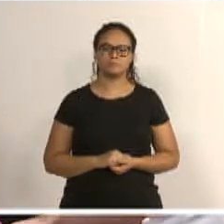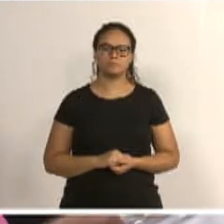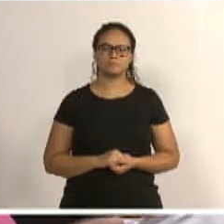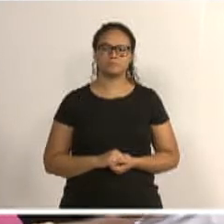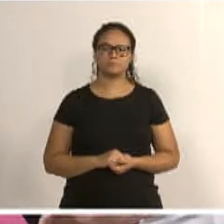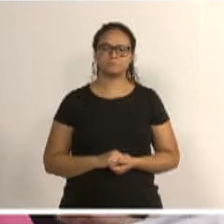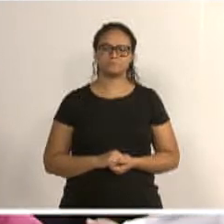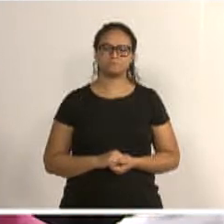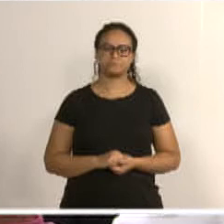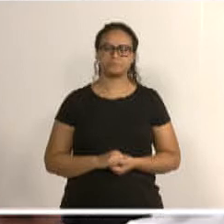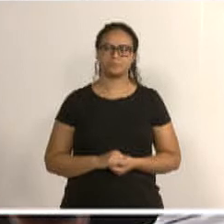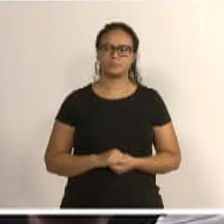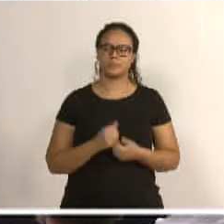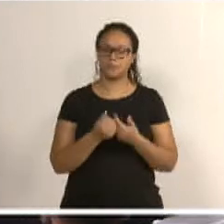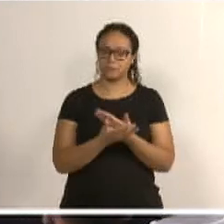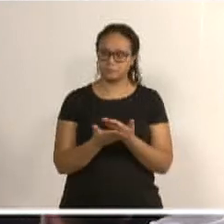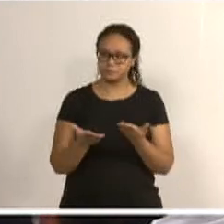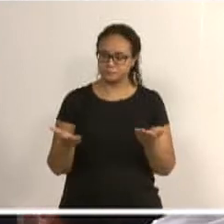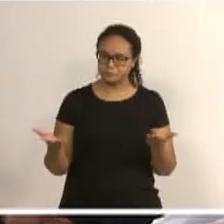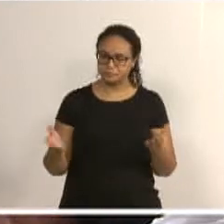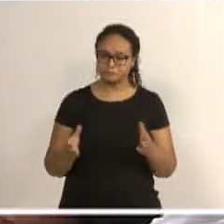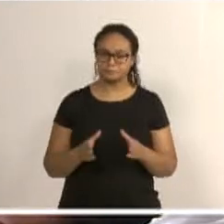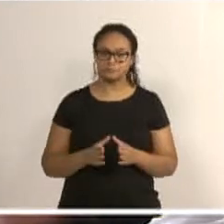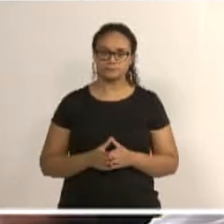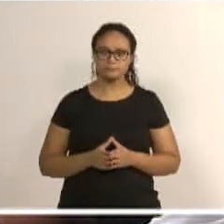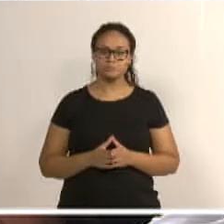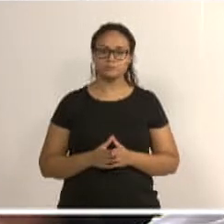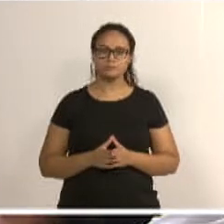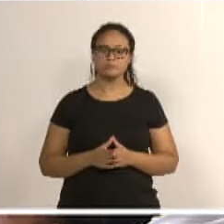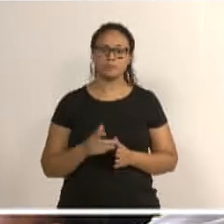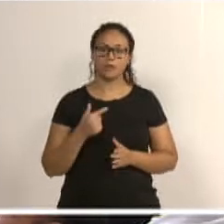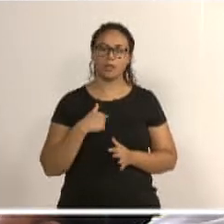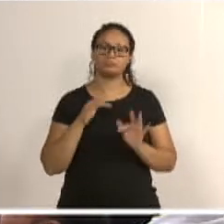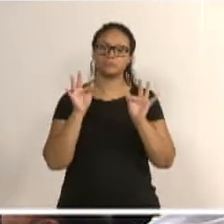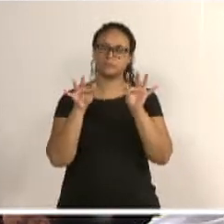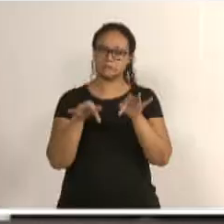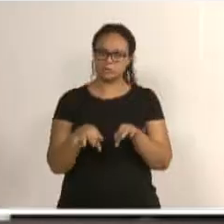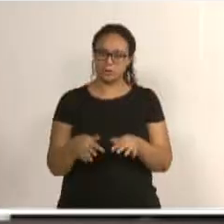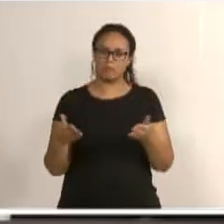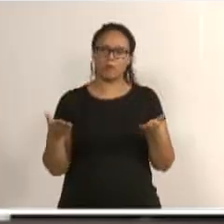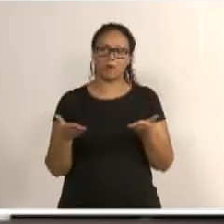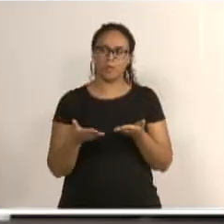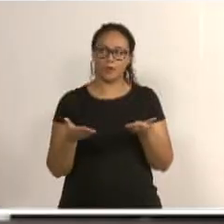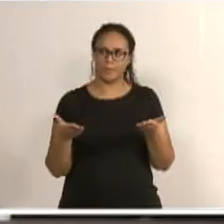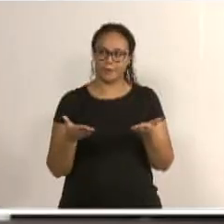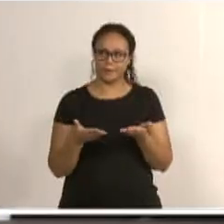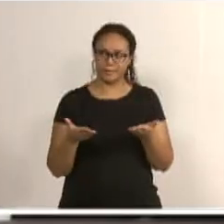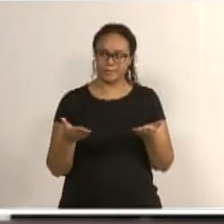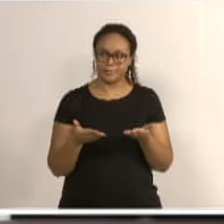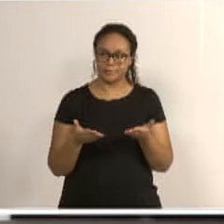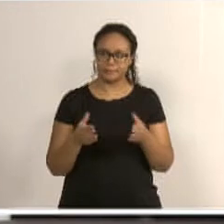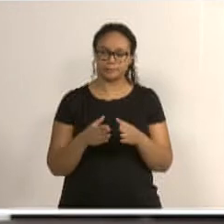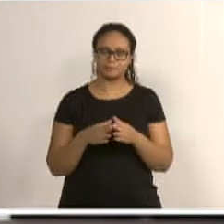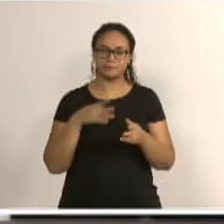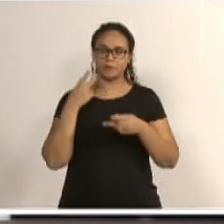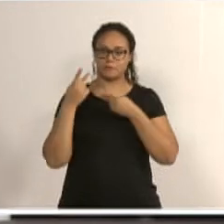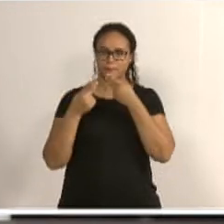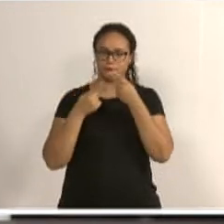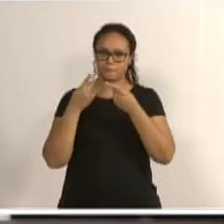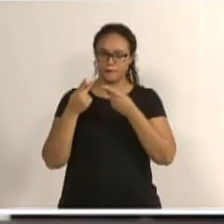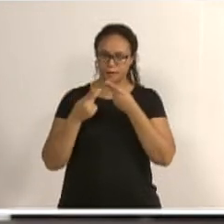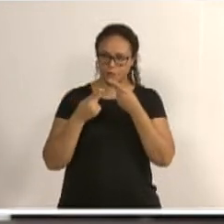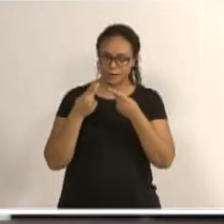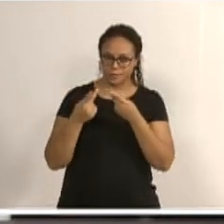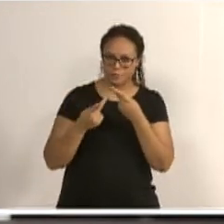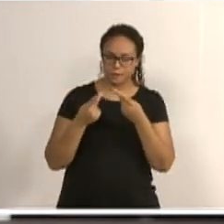Senhoras e senhores, eu encerro aqui agora as falas dos